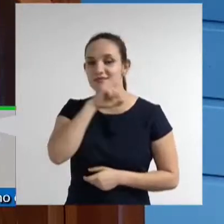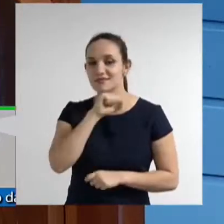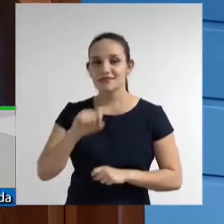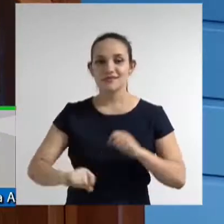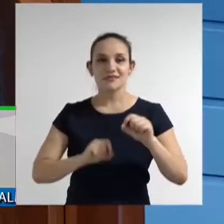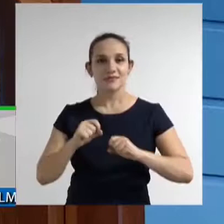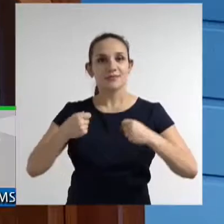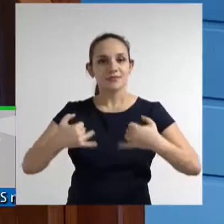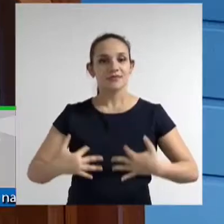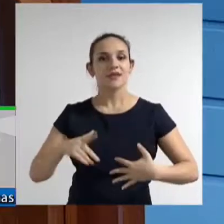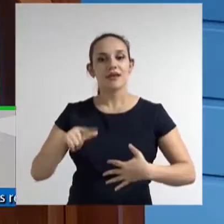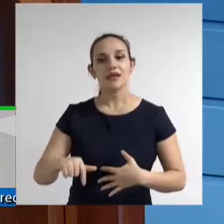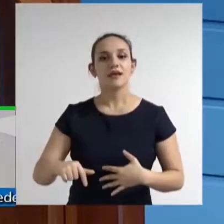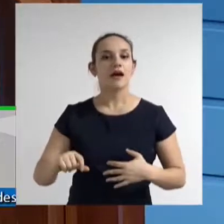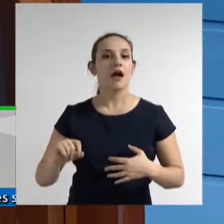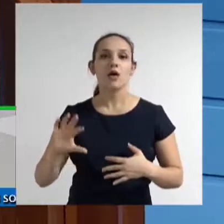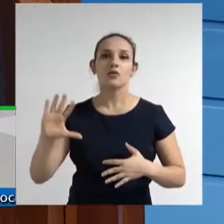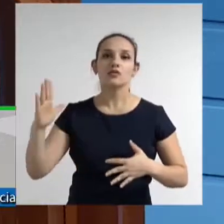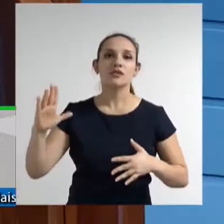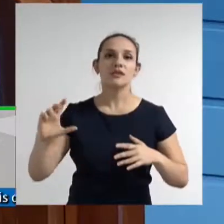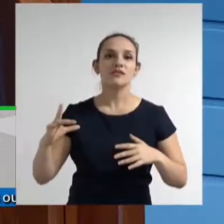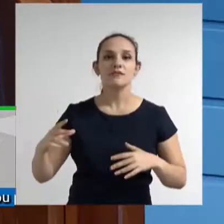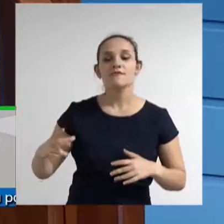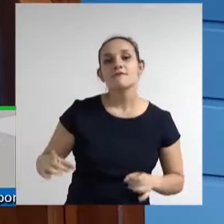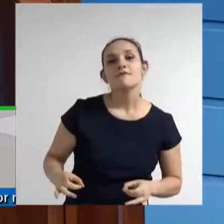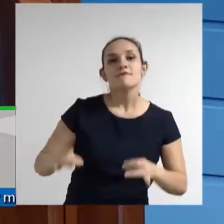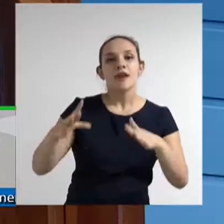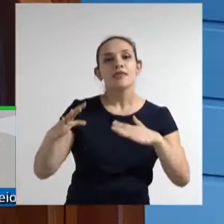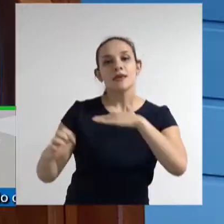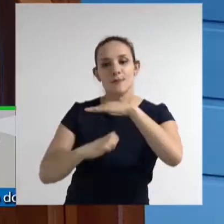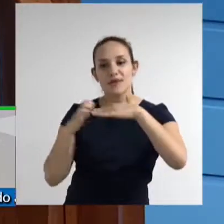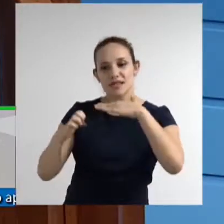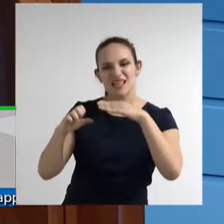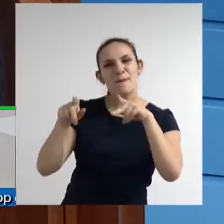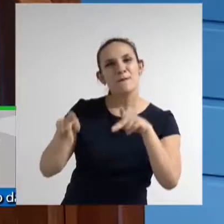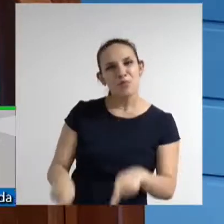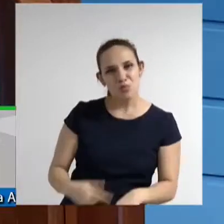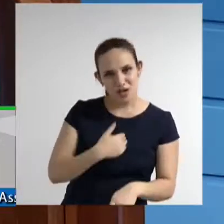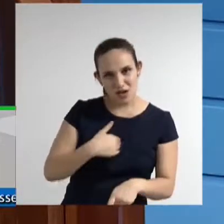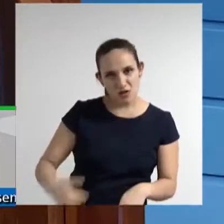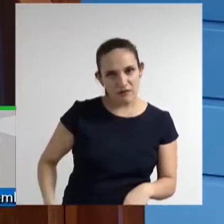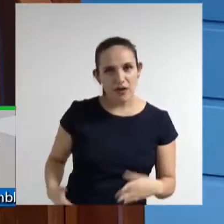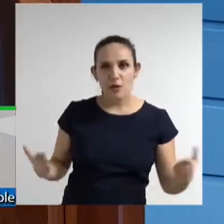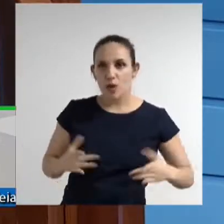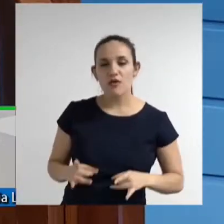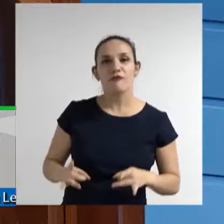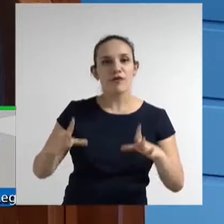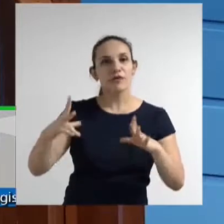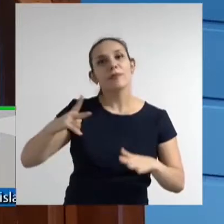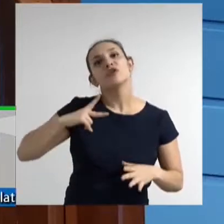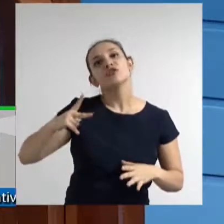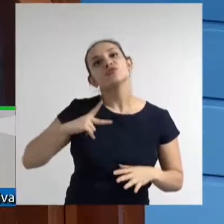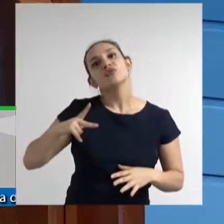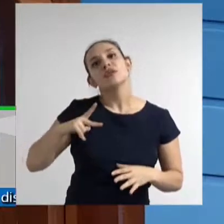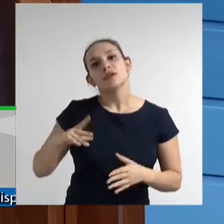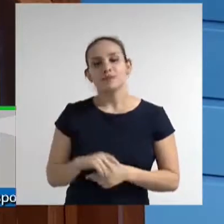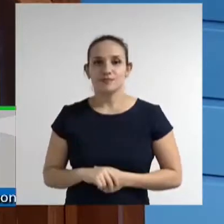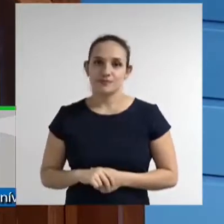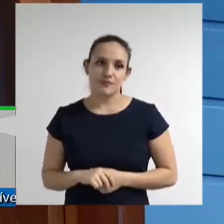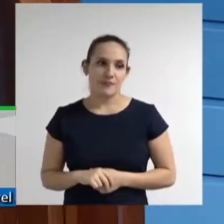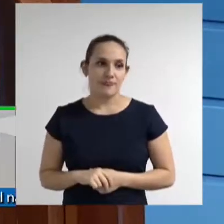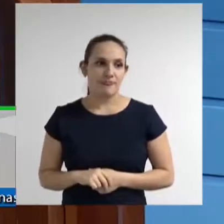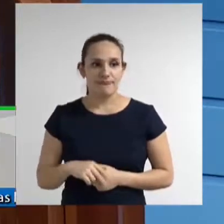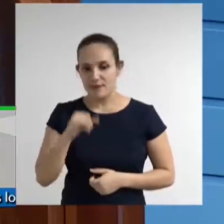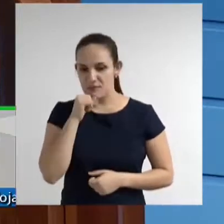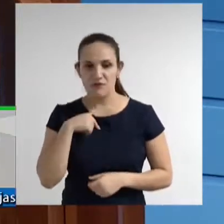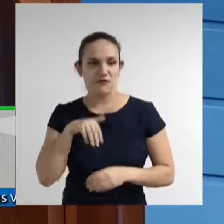um processo de privatização nesse país. Nós não podemos achar que nós estamos aqui votando esse projeto desta forma,